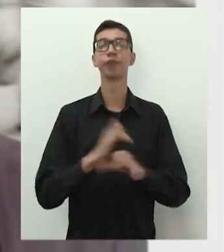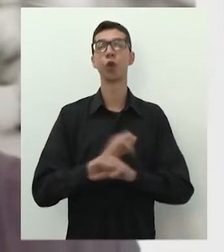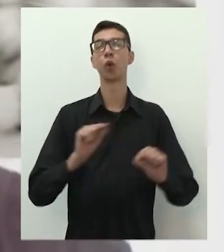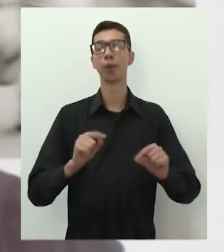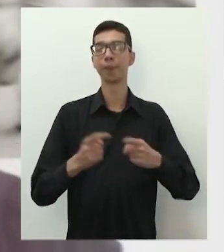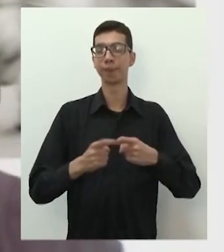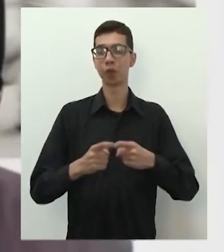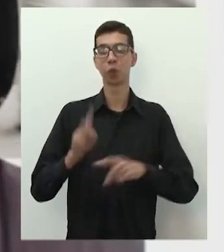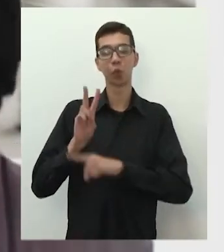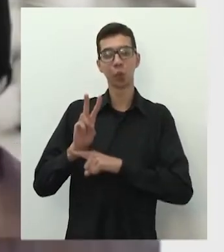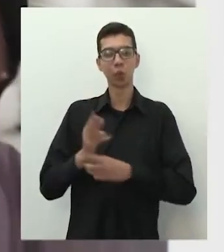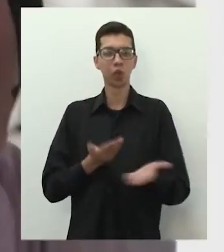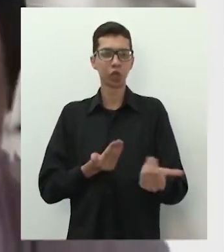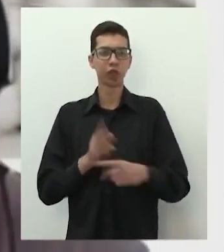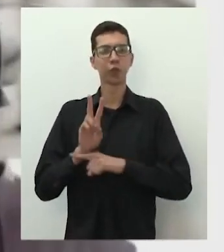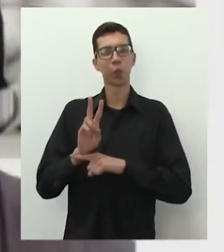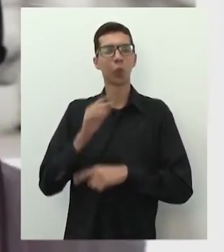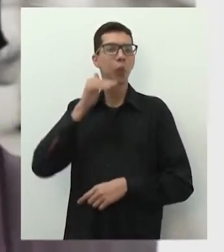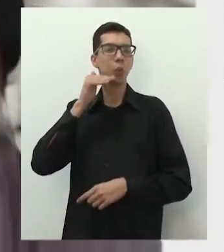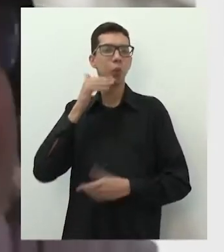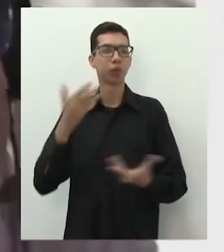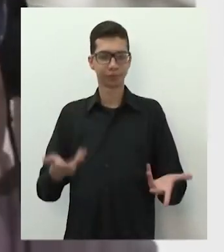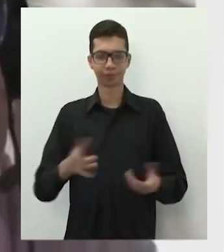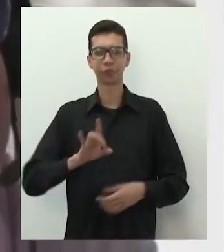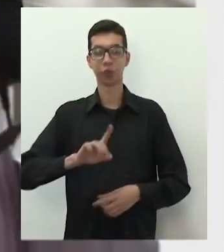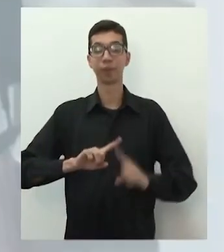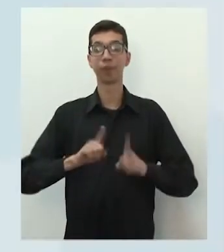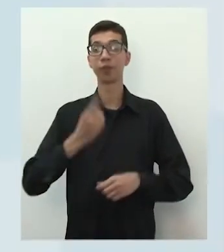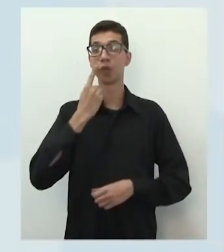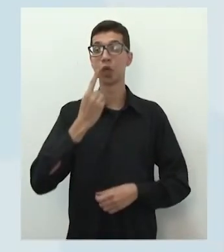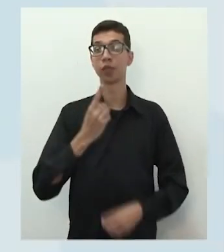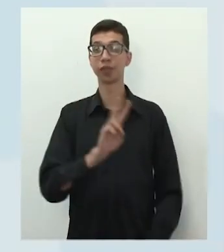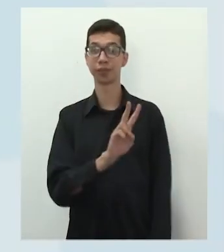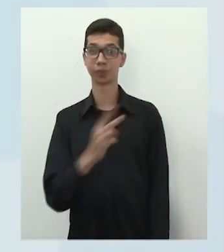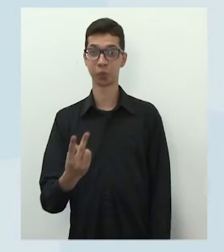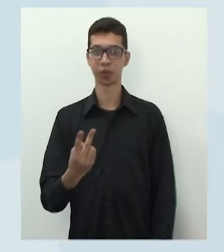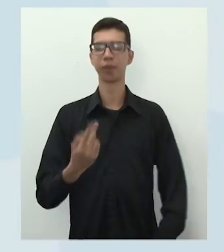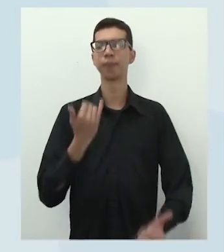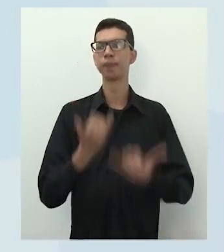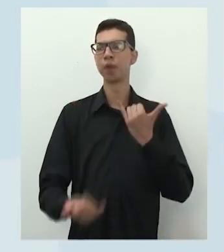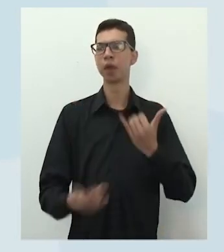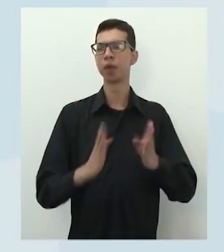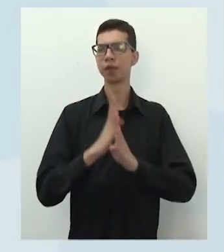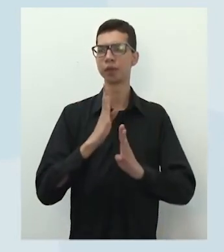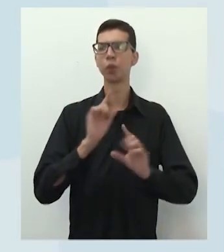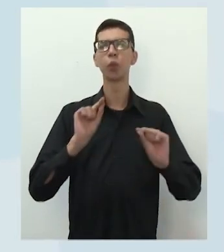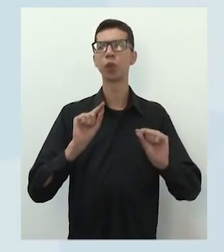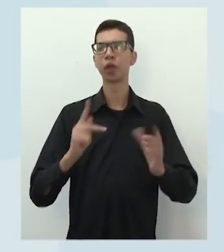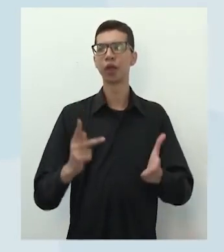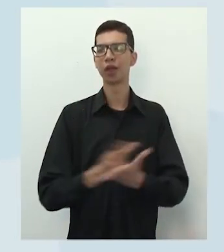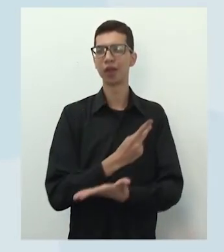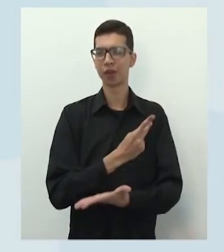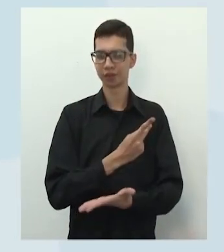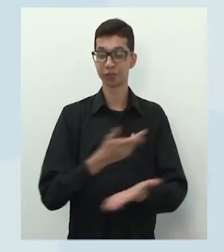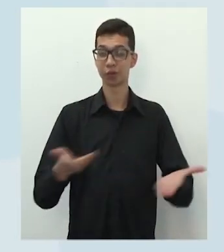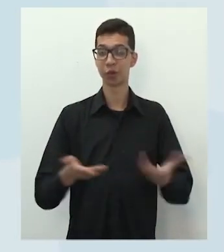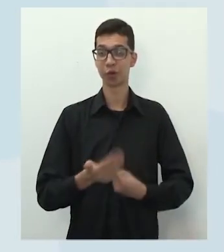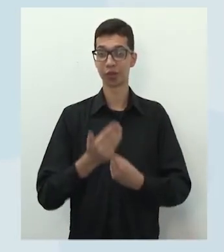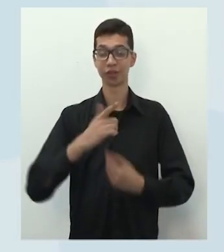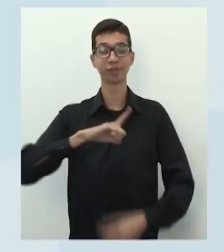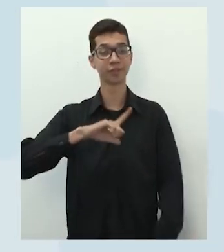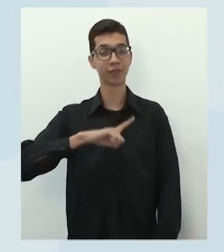nome, vocês viram aí na minha apresentação, é um médico ebiatra. E vem exatamente dessa deusa. Eu não gosto muito